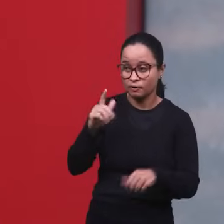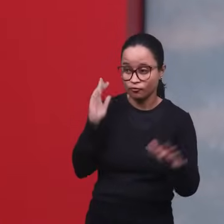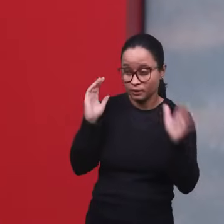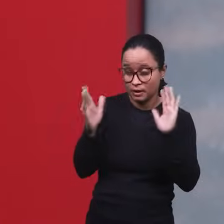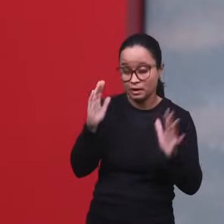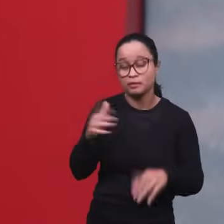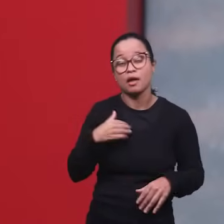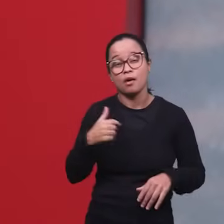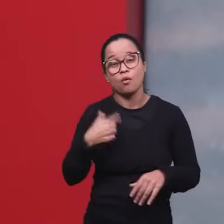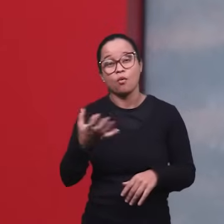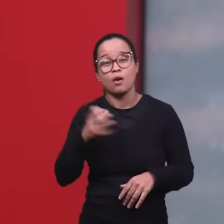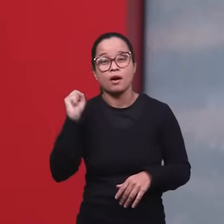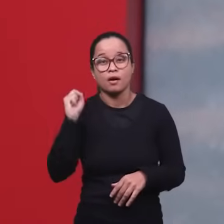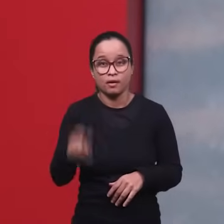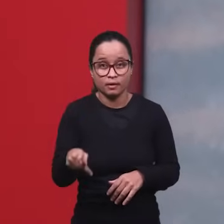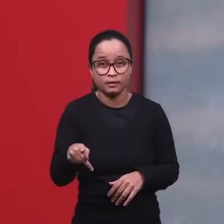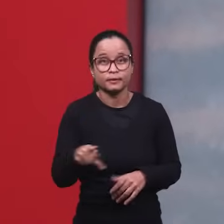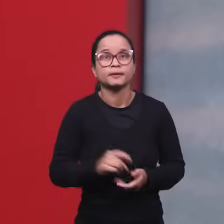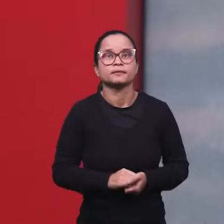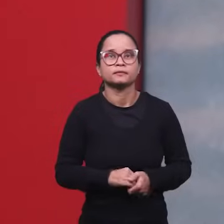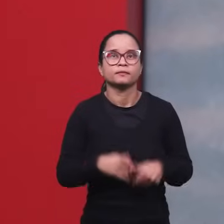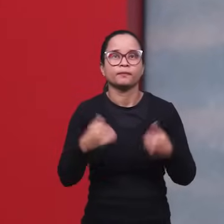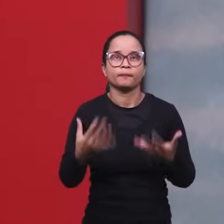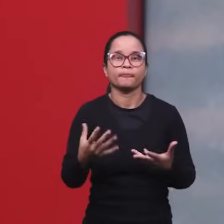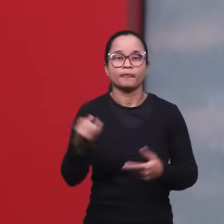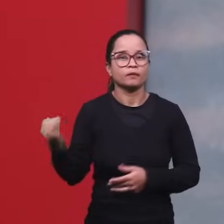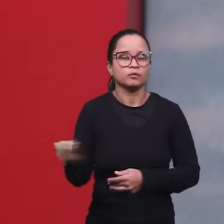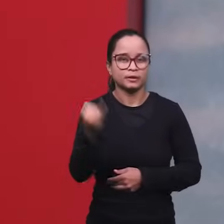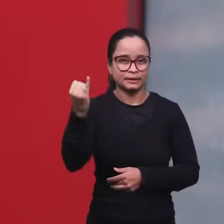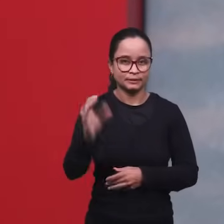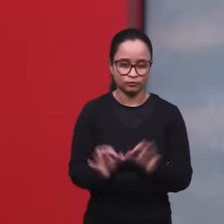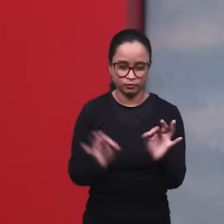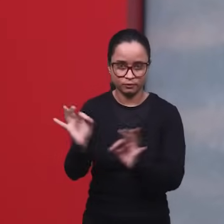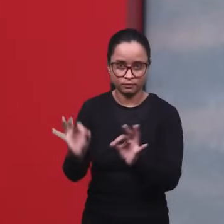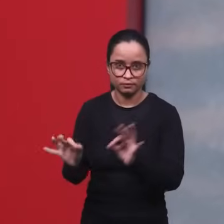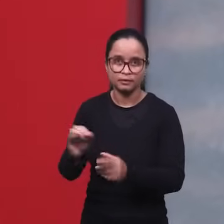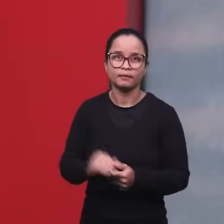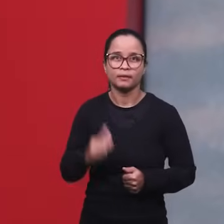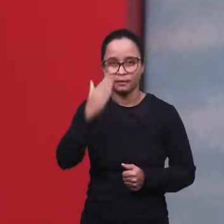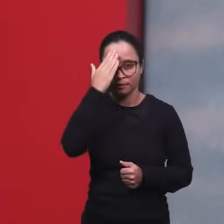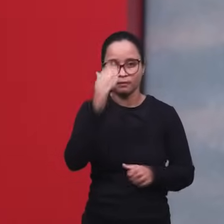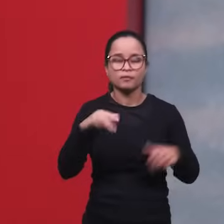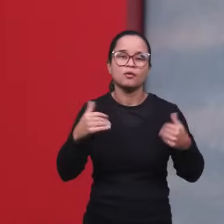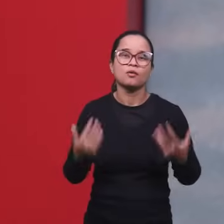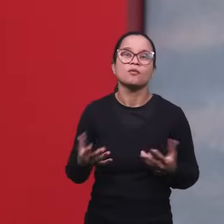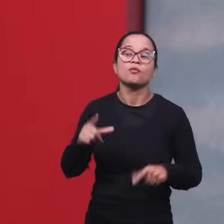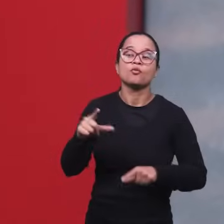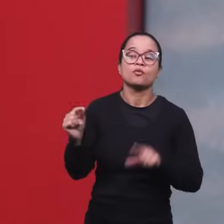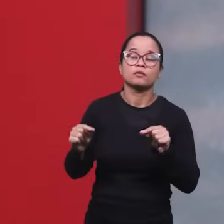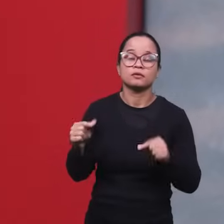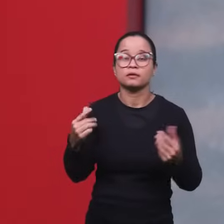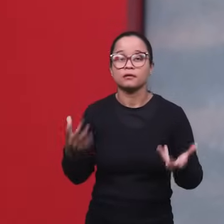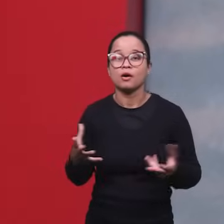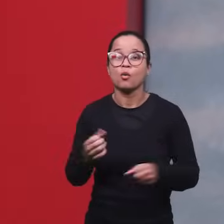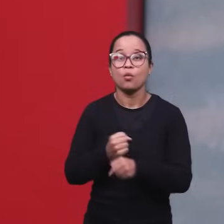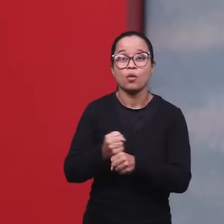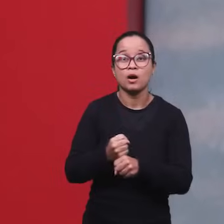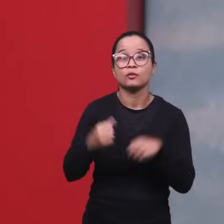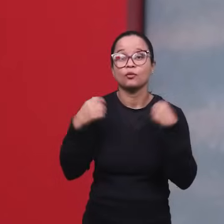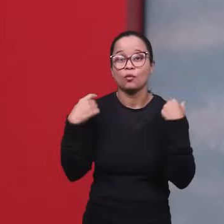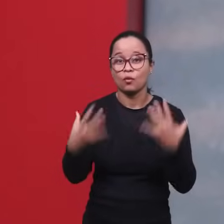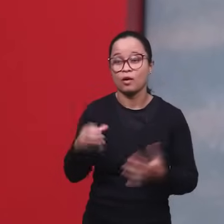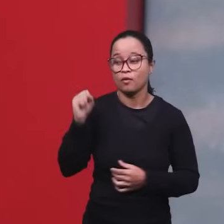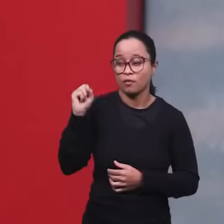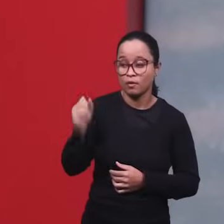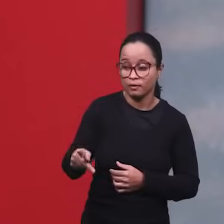quero minha aposentadoria, mas não sabe quanto vai ganhar. Entendeu? Por isso que é importante planejar, até para saber assim, qual a regra que eu vou escolher, qual o ano que eu vou me aposentar.